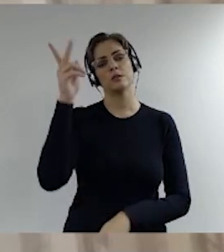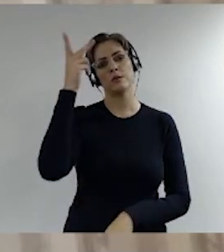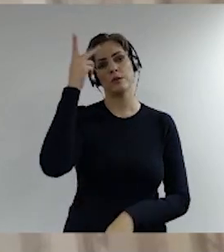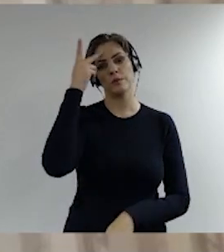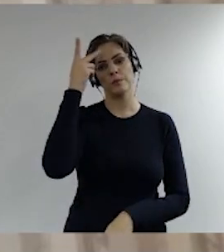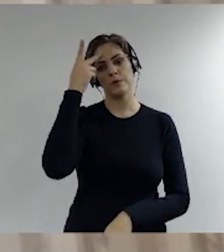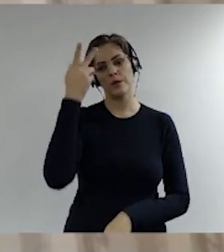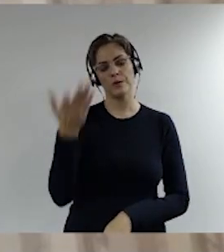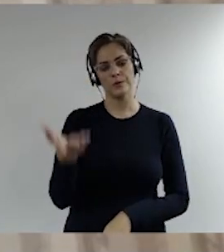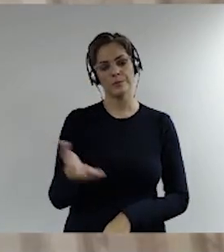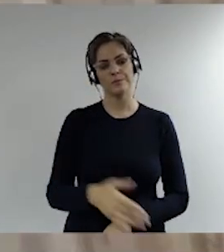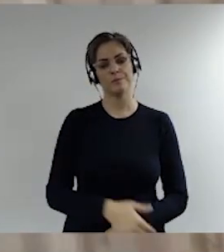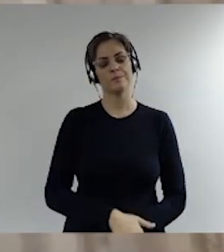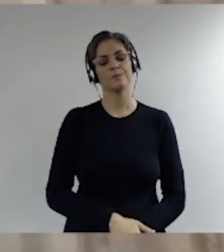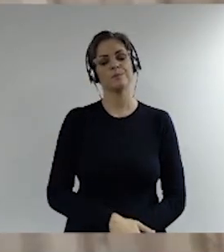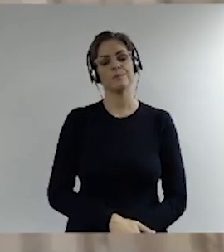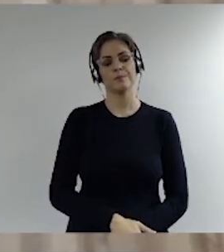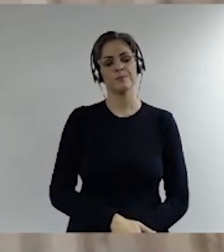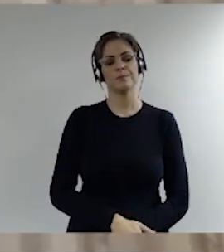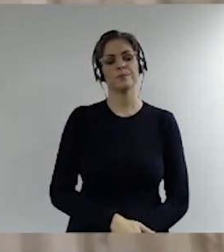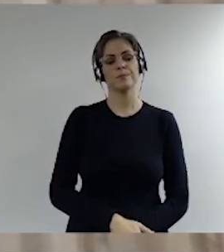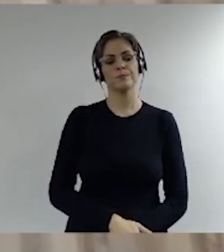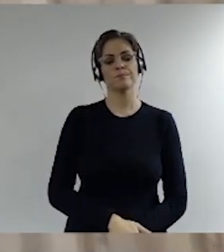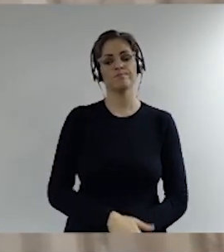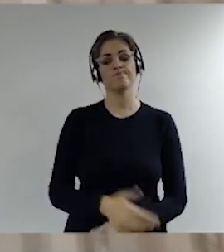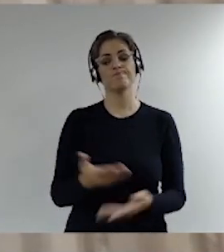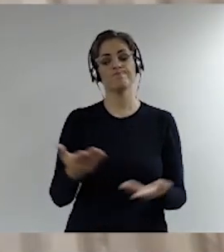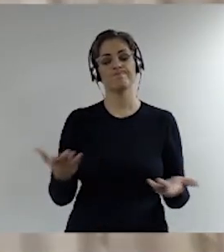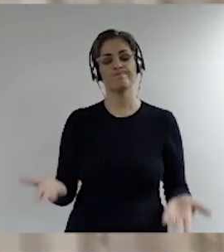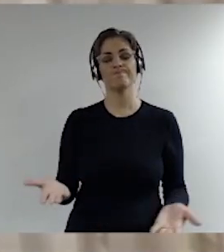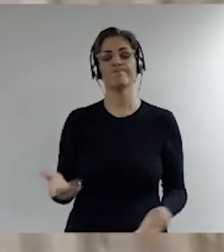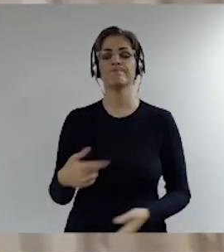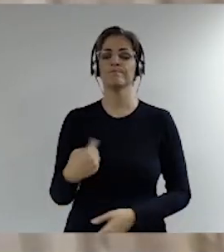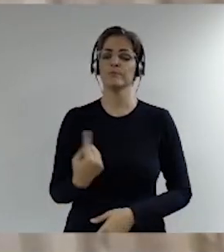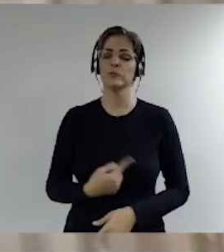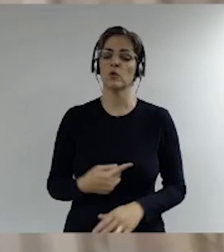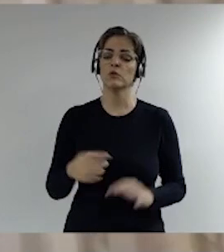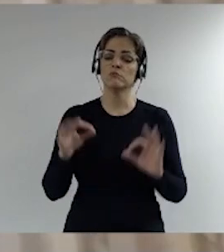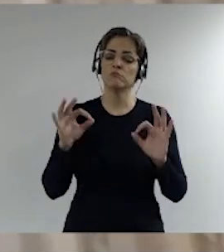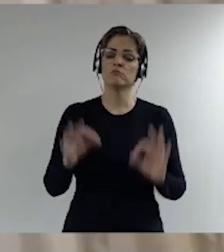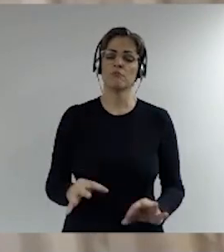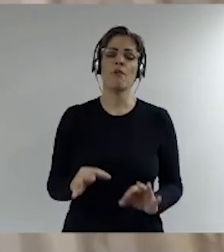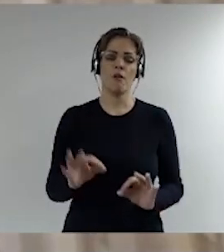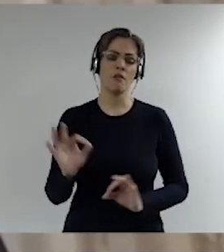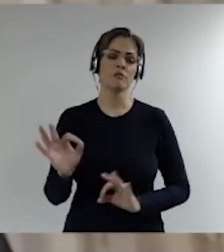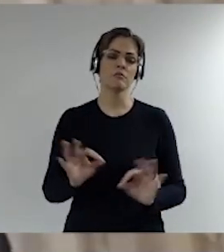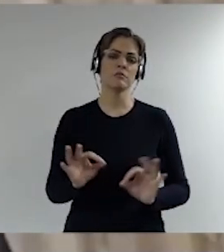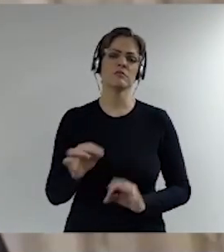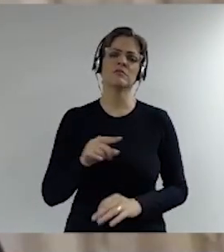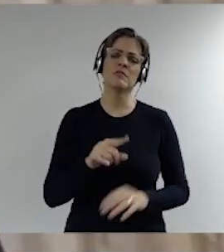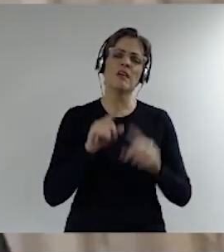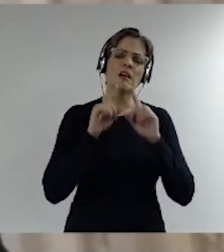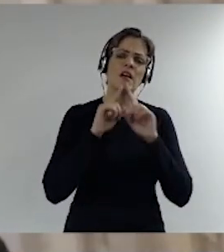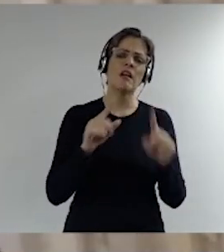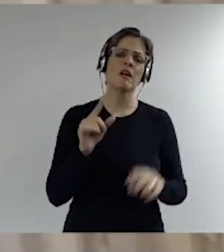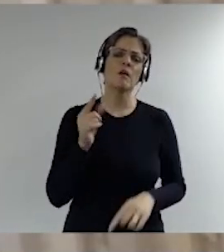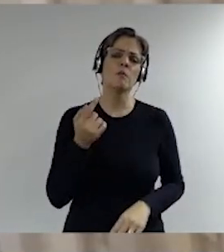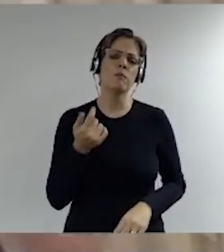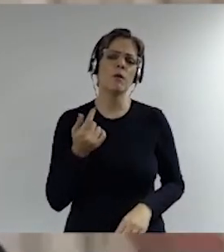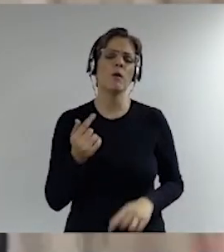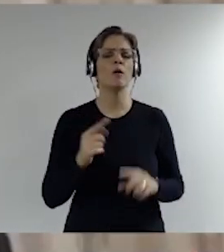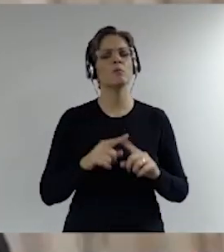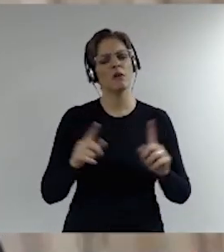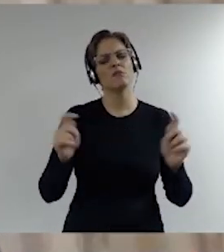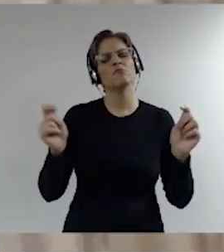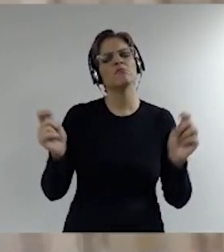Portanto, demonstrando que realmente acertamos na medida em que pese e reclame com relação ao valor, mas é o suficiente para uma